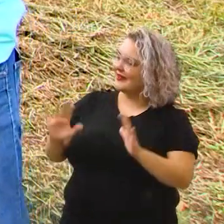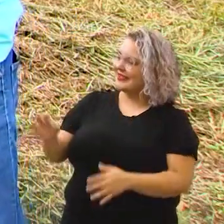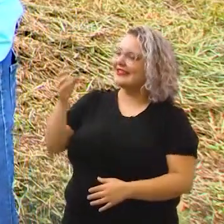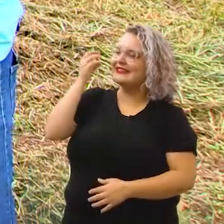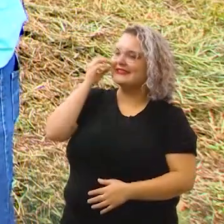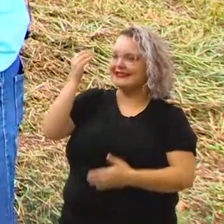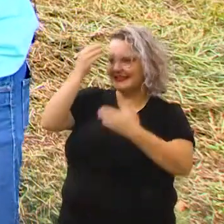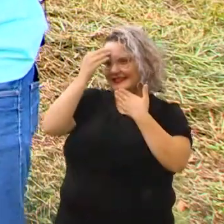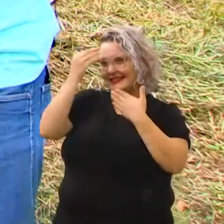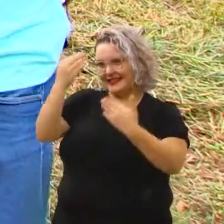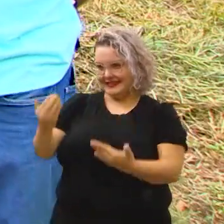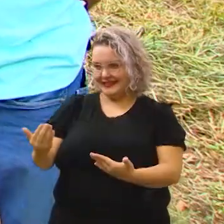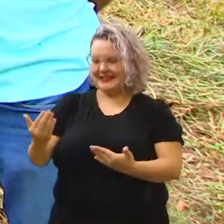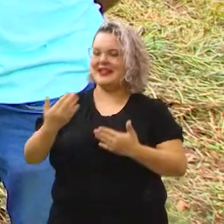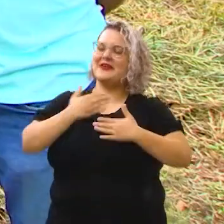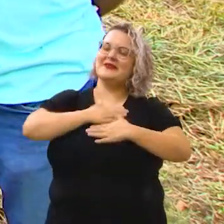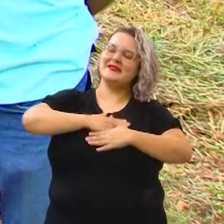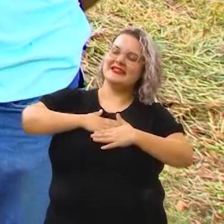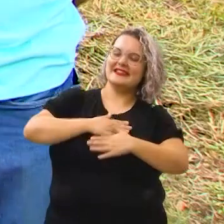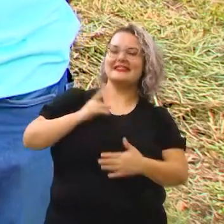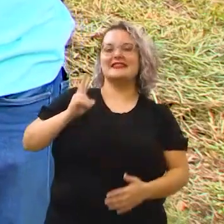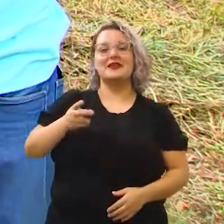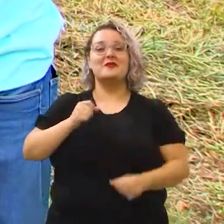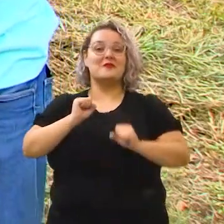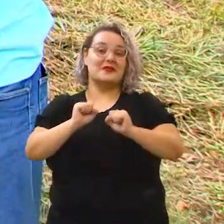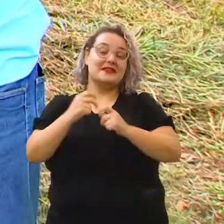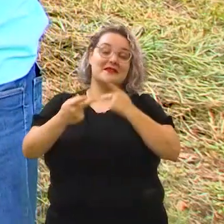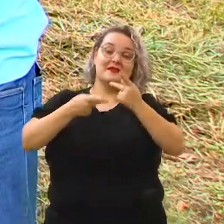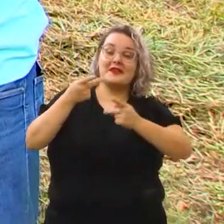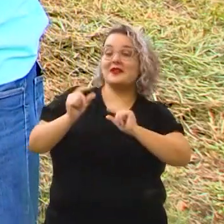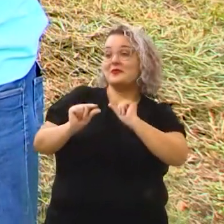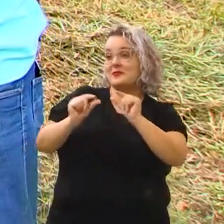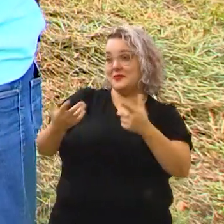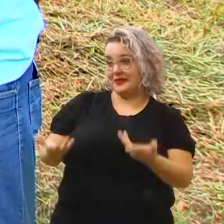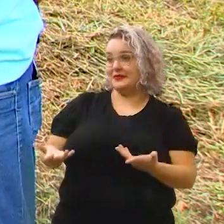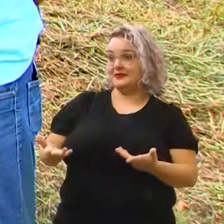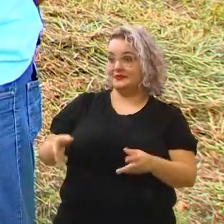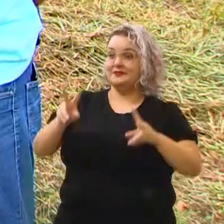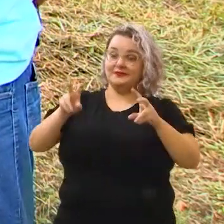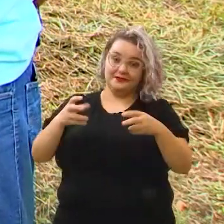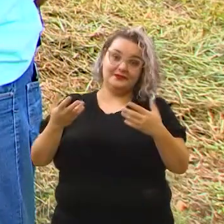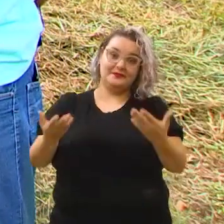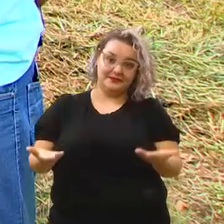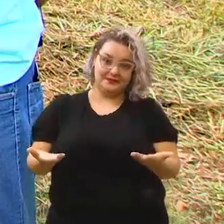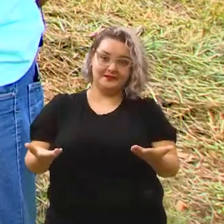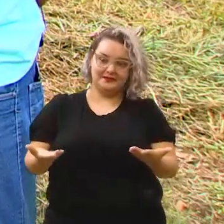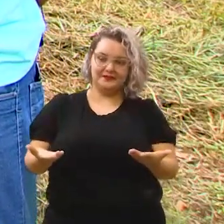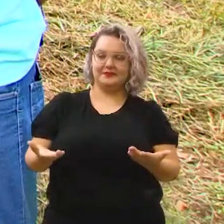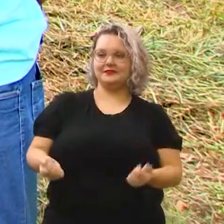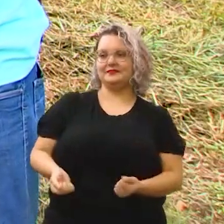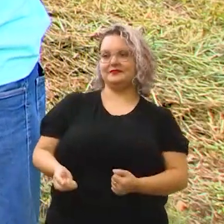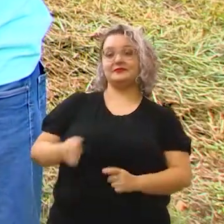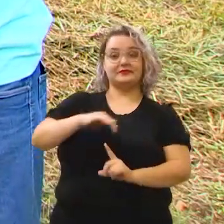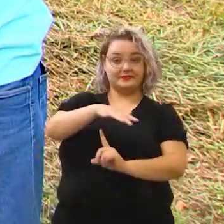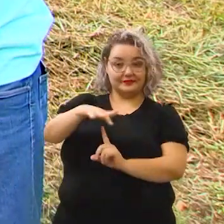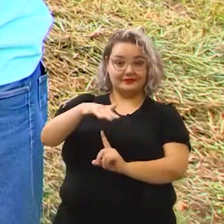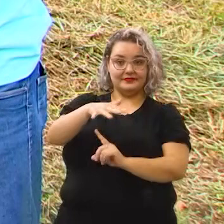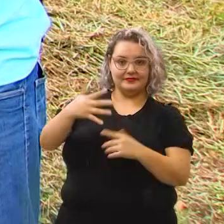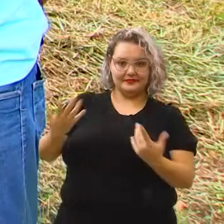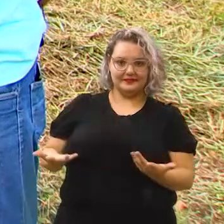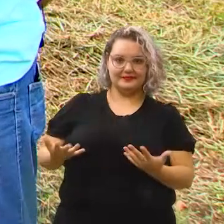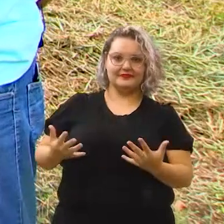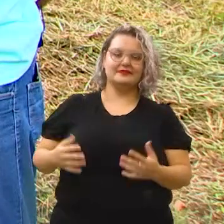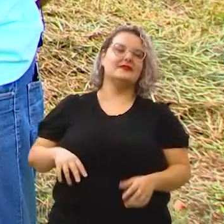que agradeço, é sempre um prazer a gente poder falar um pouco sobre a questão ambiental, questão da